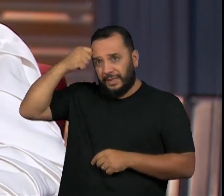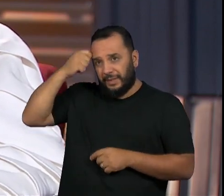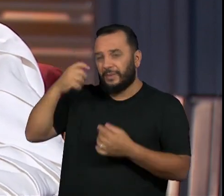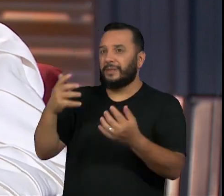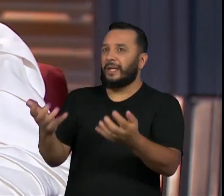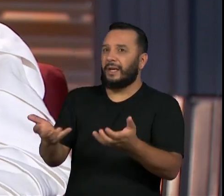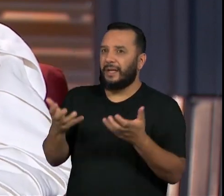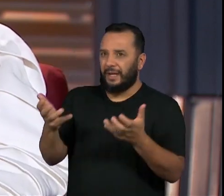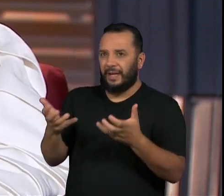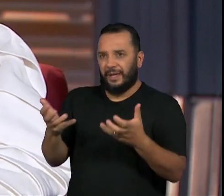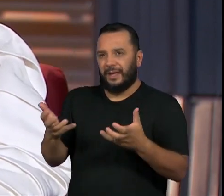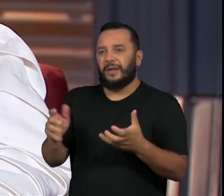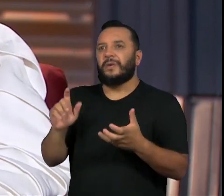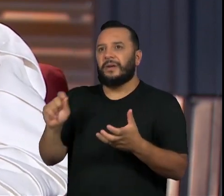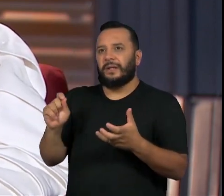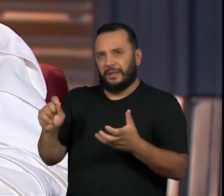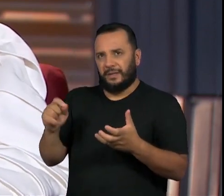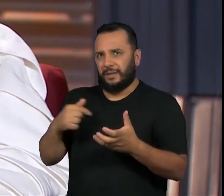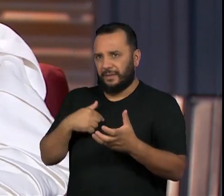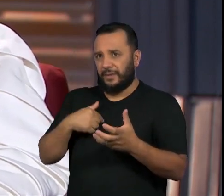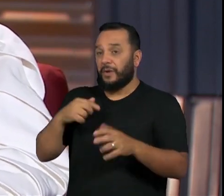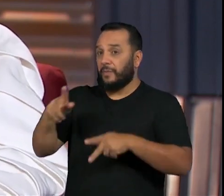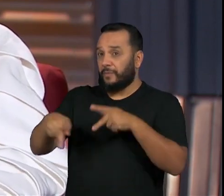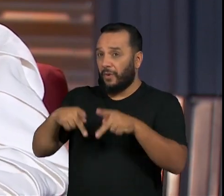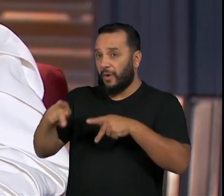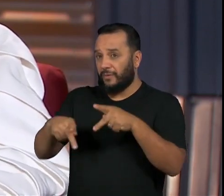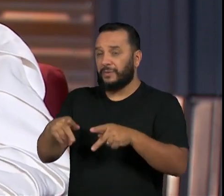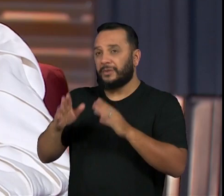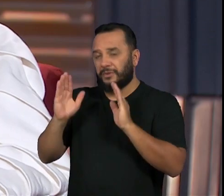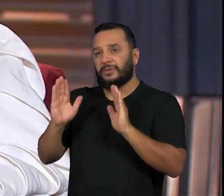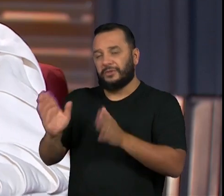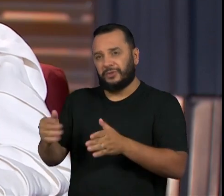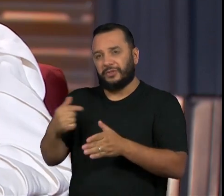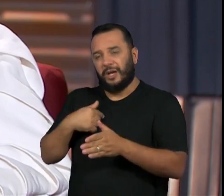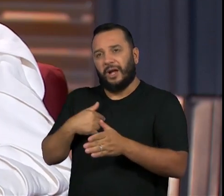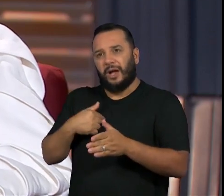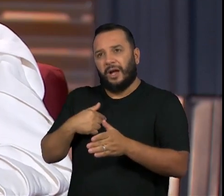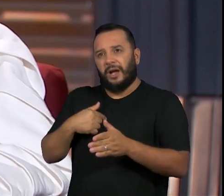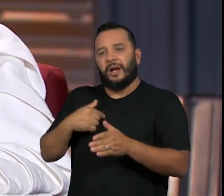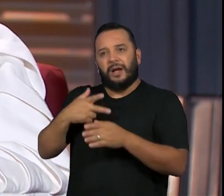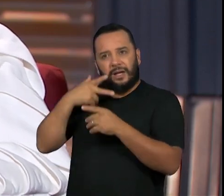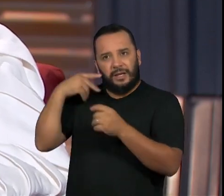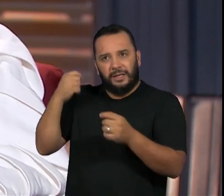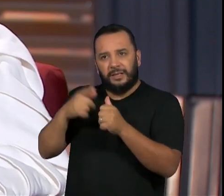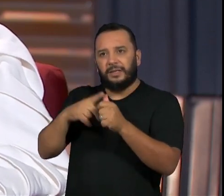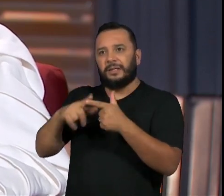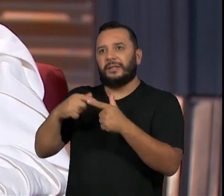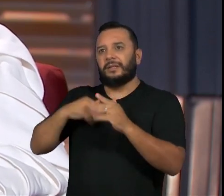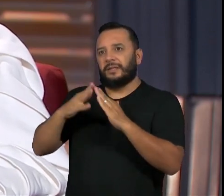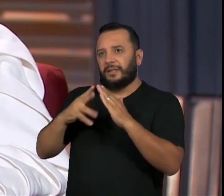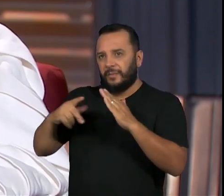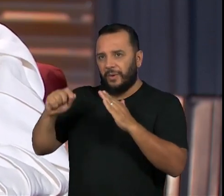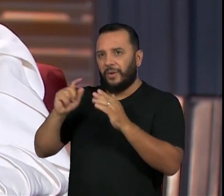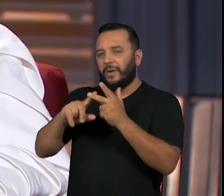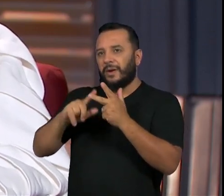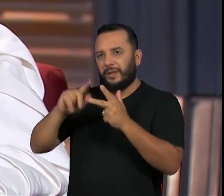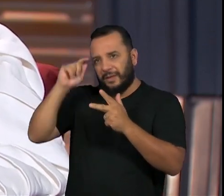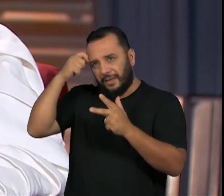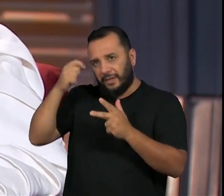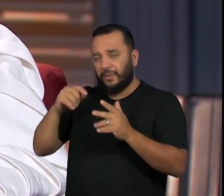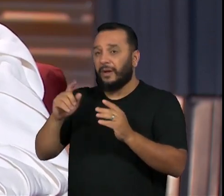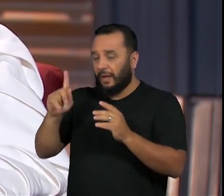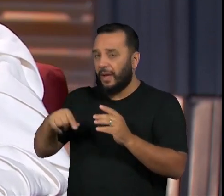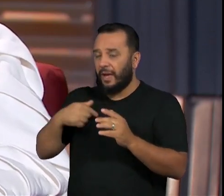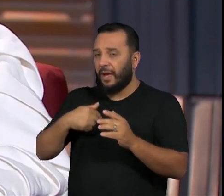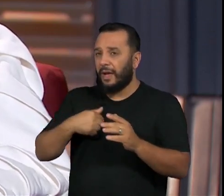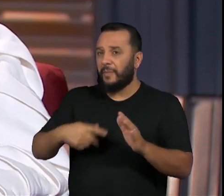ser reconhecido e chamado de povos originários, estamos também falando sobre posse de terra, sobre um debate